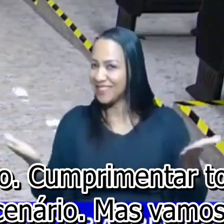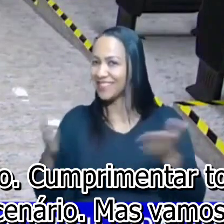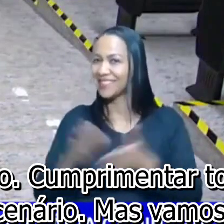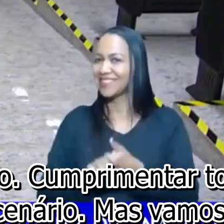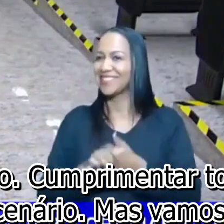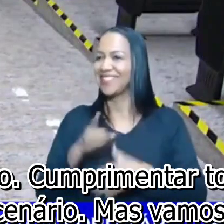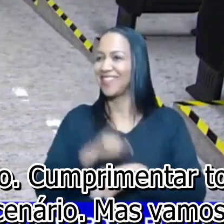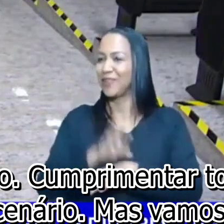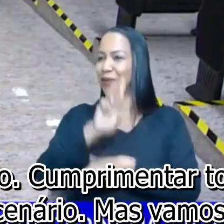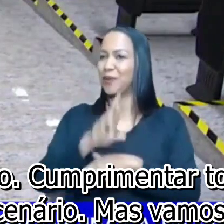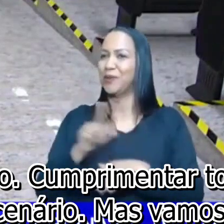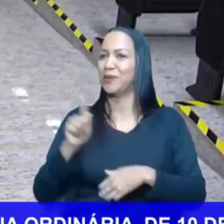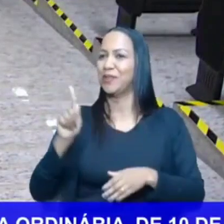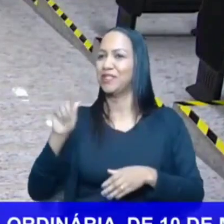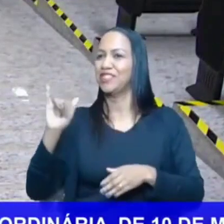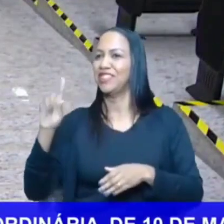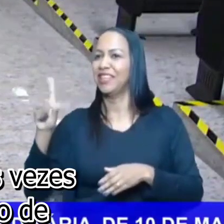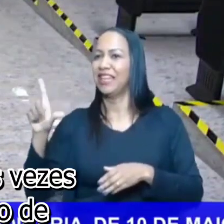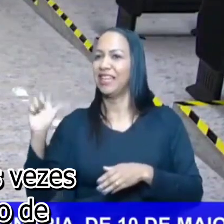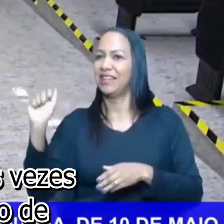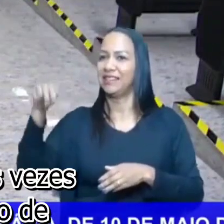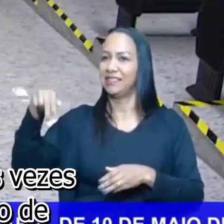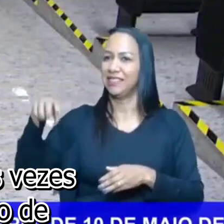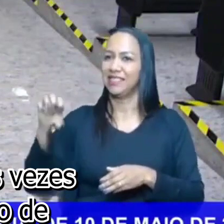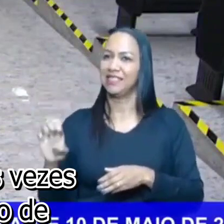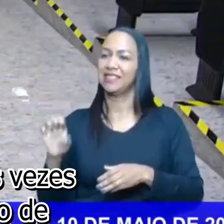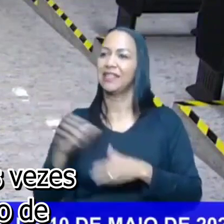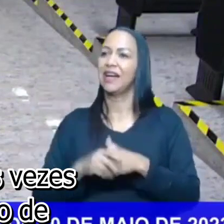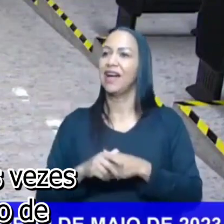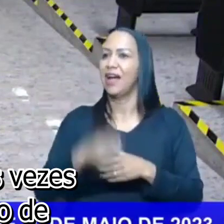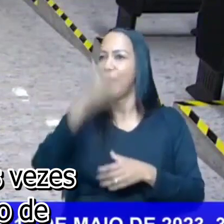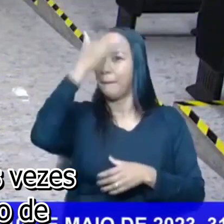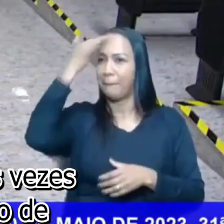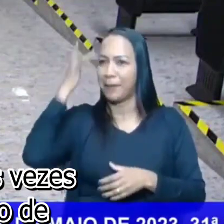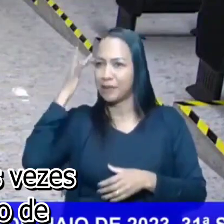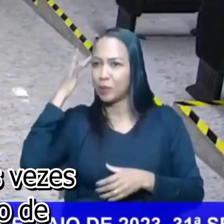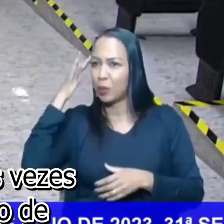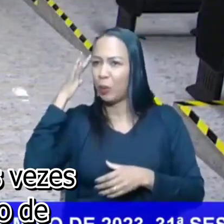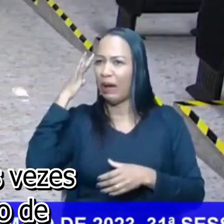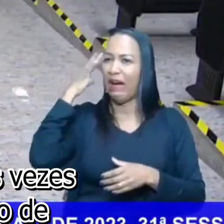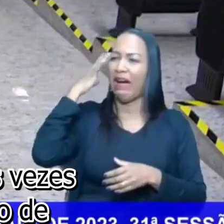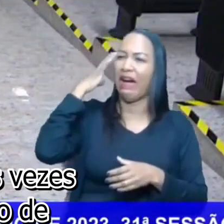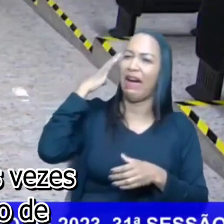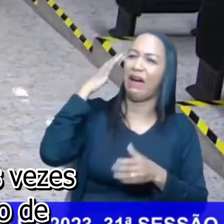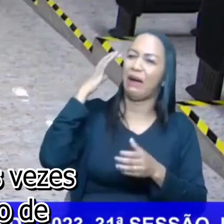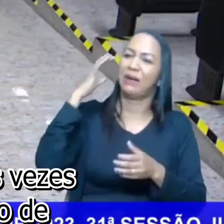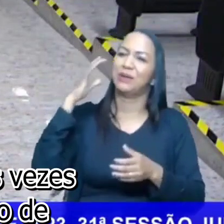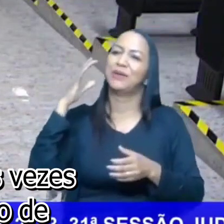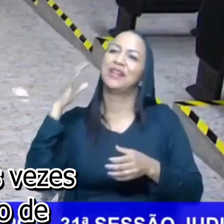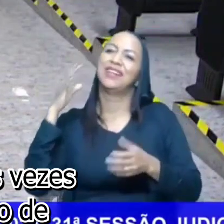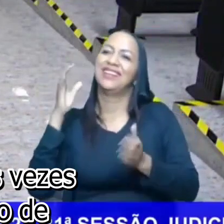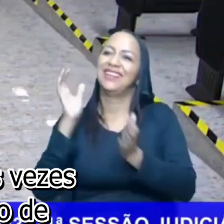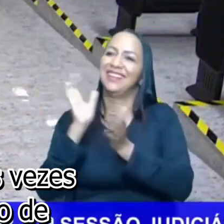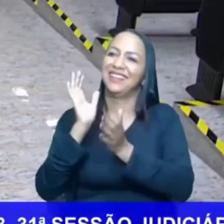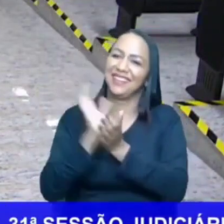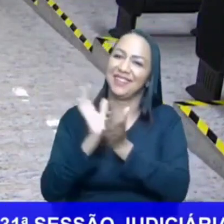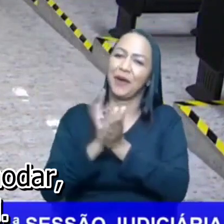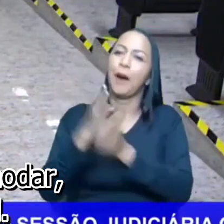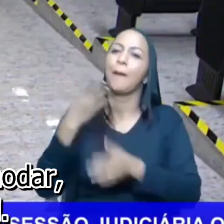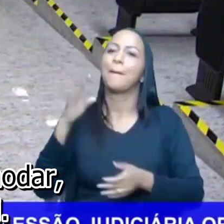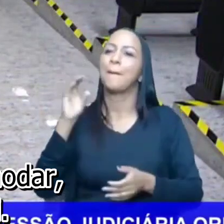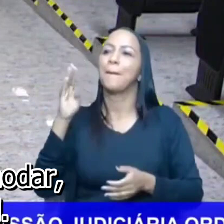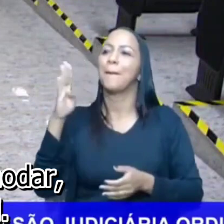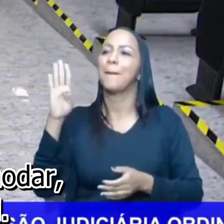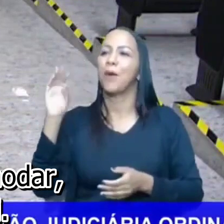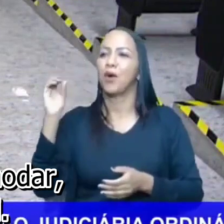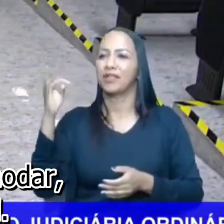no plenário. Mas vamos lá. O pessoal do Botafogo é assim, às vezes dá uma... Né? Não, mas é porque eu deixo desligado esse meu áudio